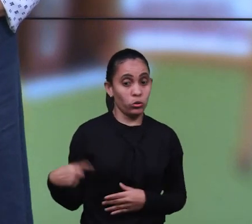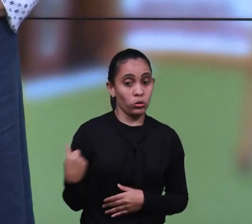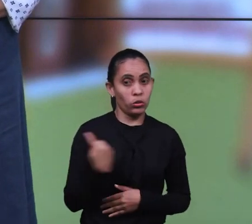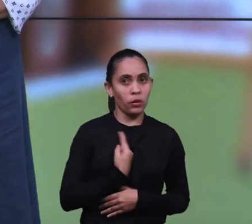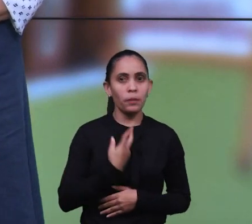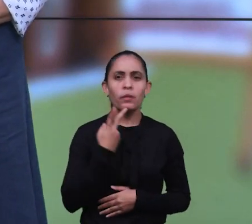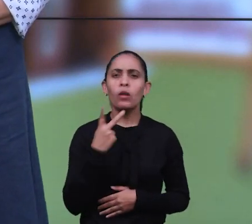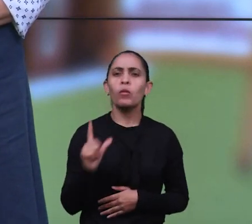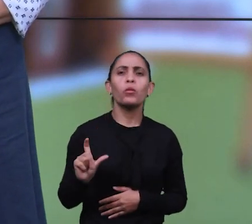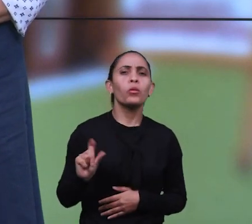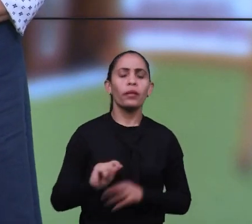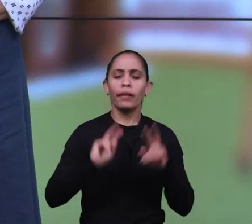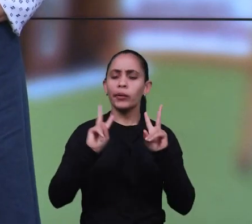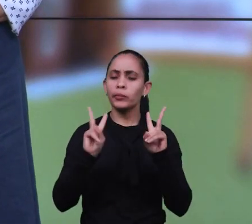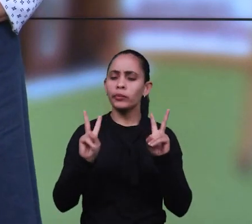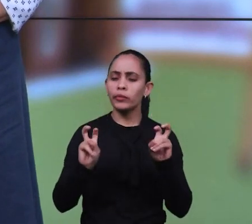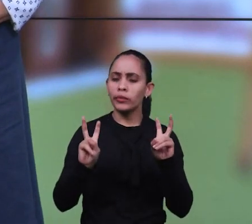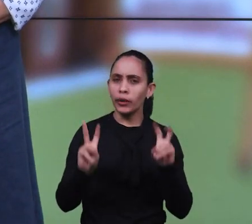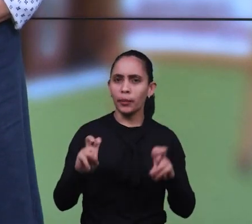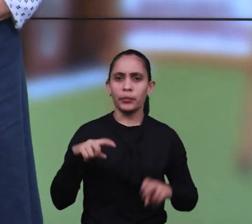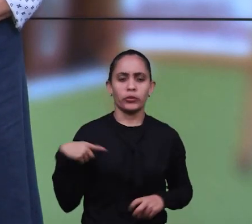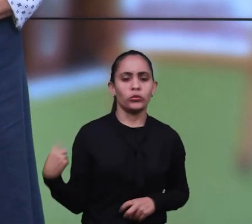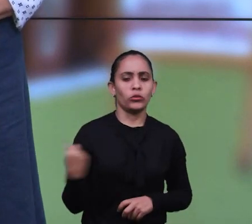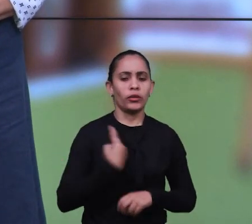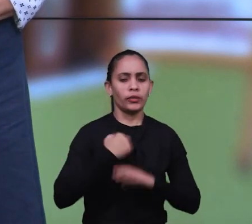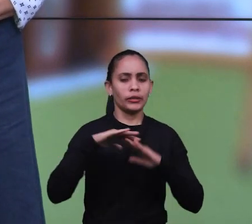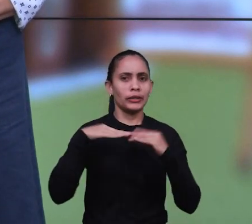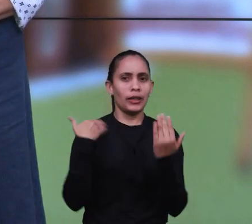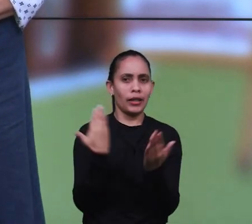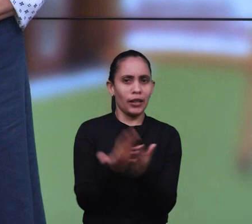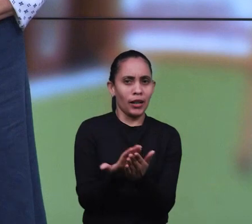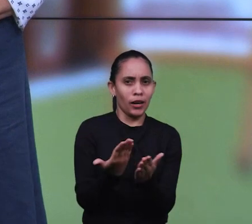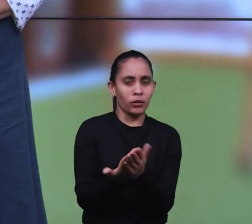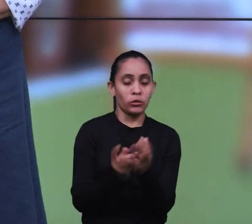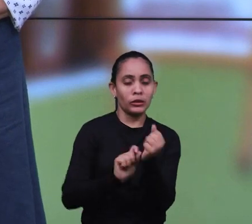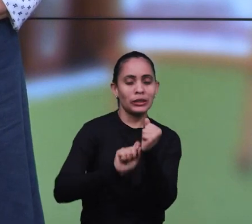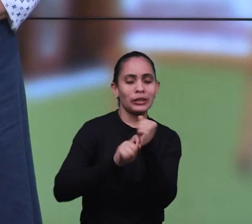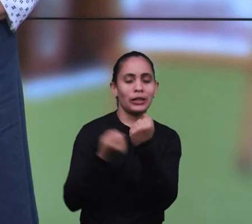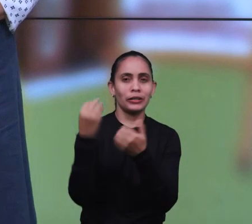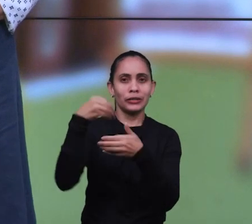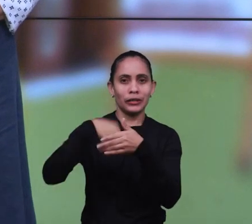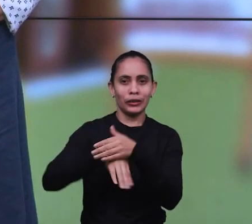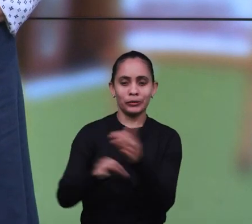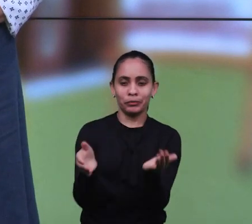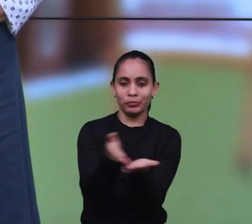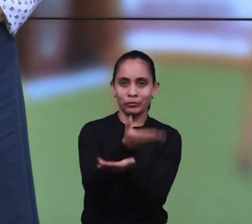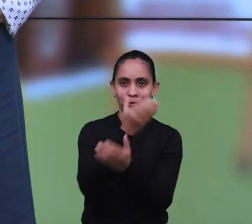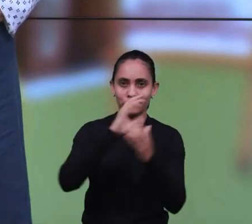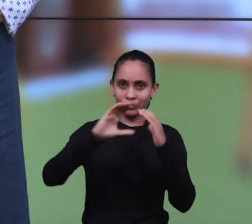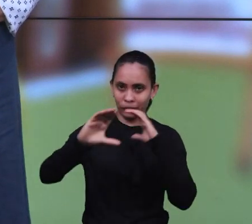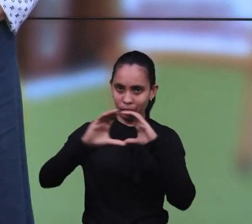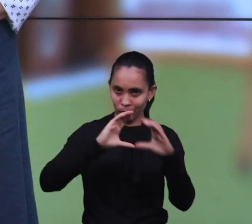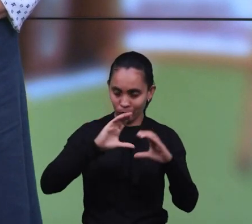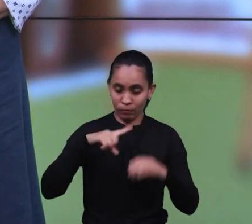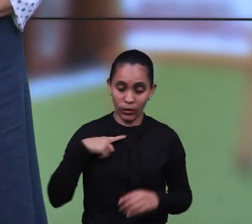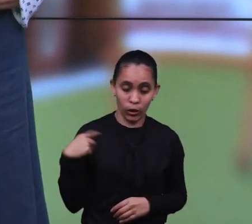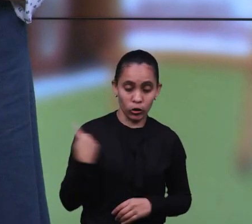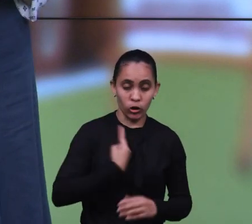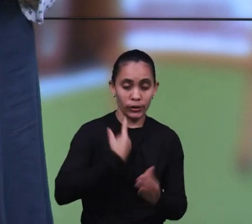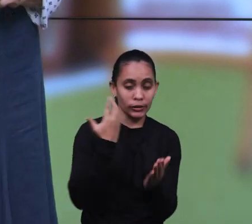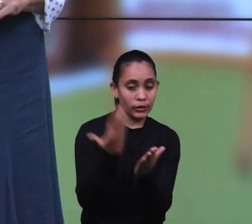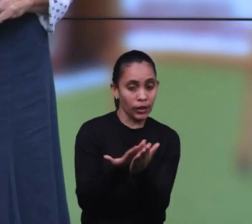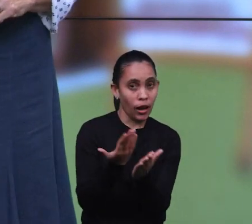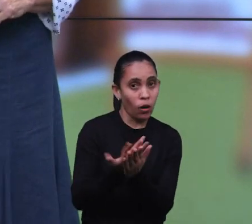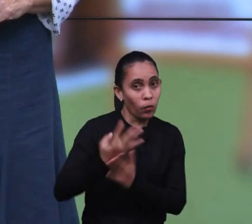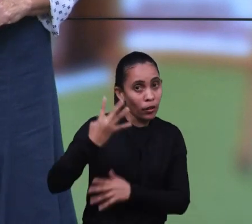Hoje nós vamos falar sobre o tema da nossa aula vai ser os segredos do livro de Cantares. E a